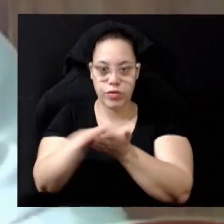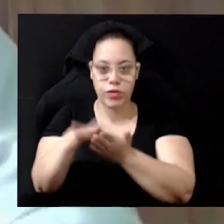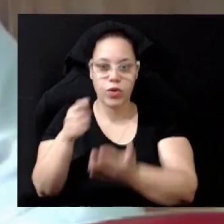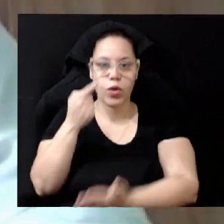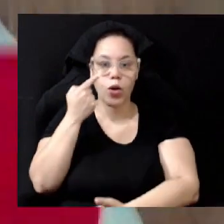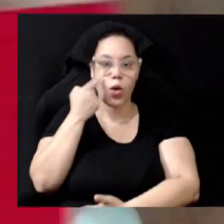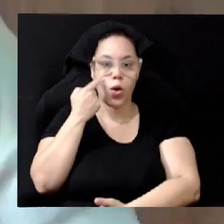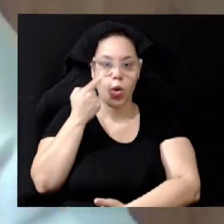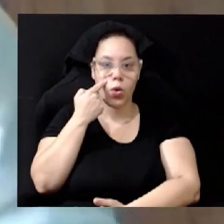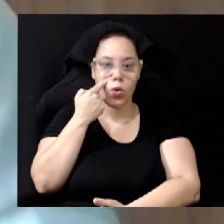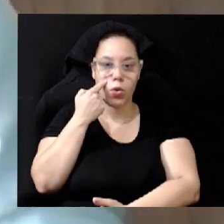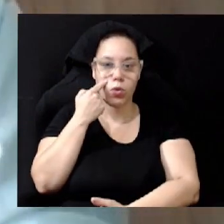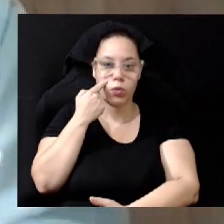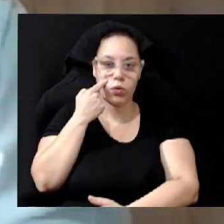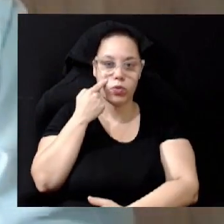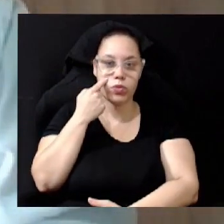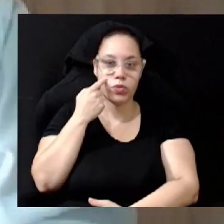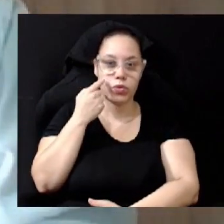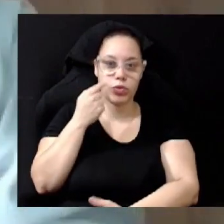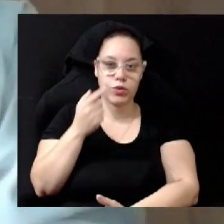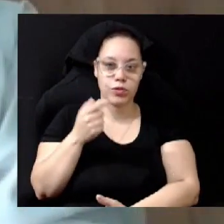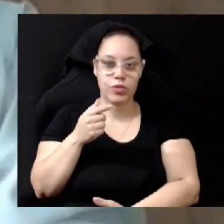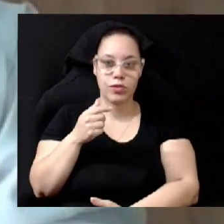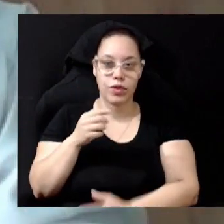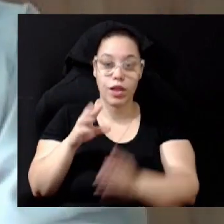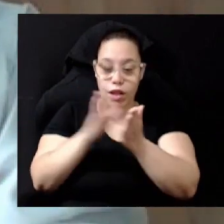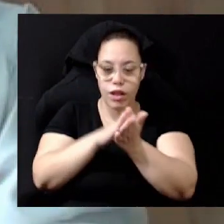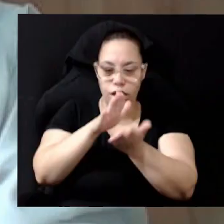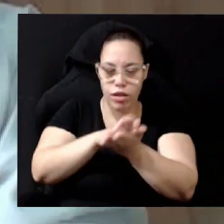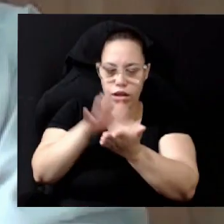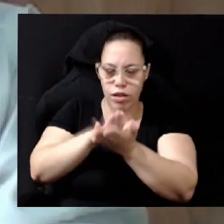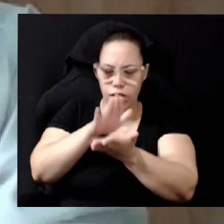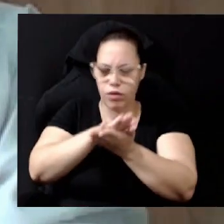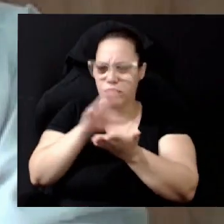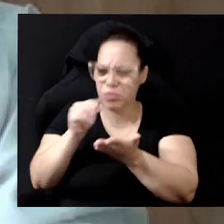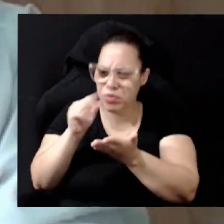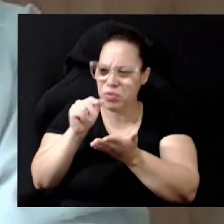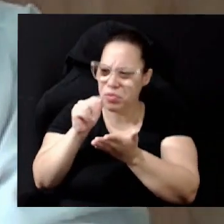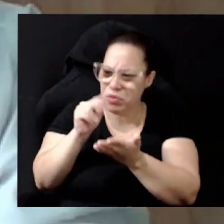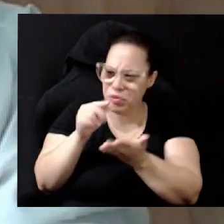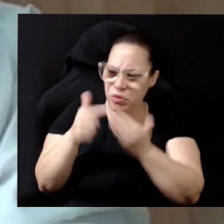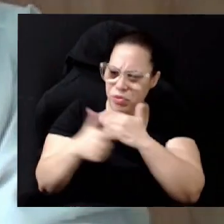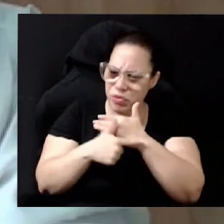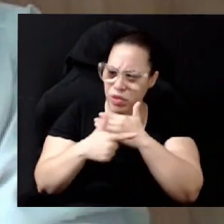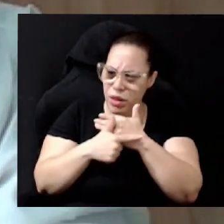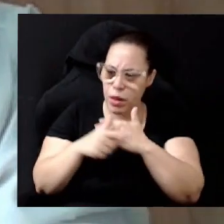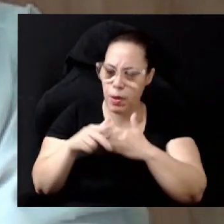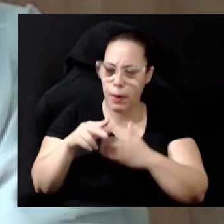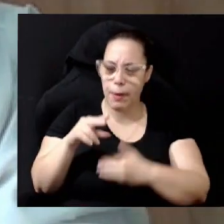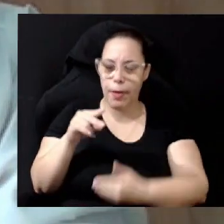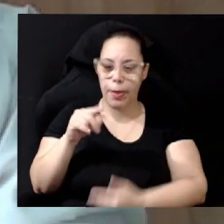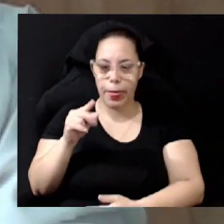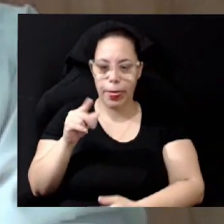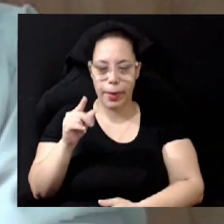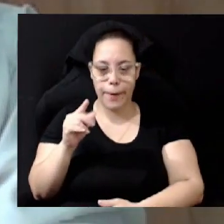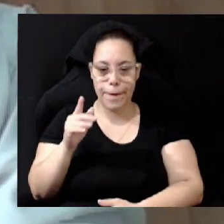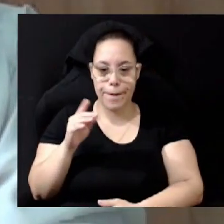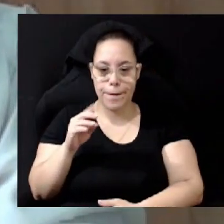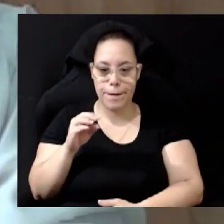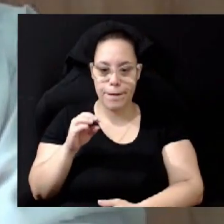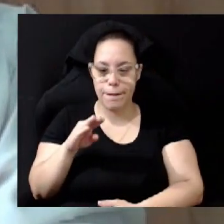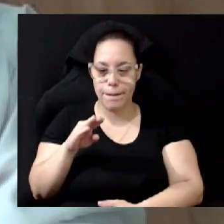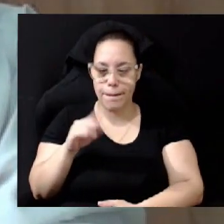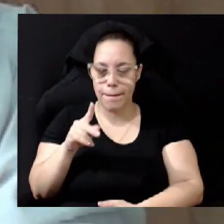quando a gente olha, quando a gente principalmente tateia ele, a gente vê que é um papel mais perolado, a gente